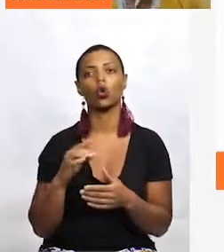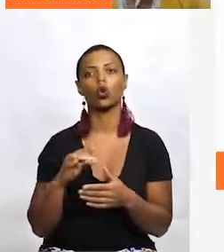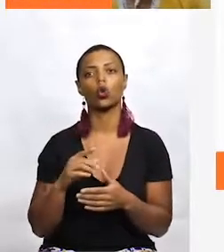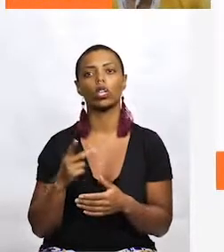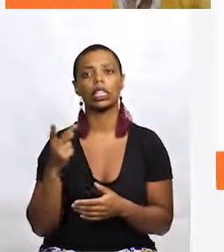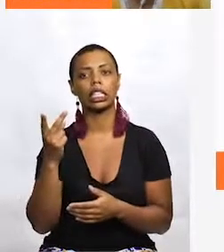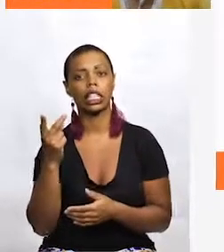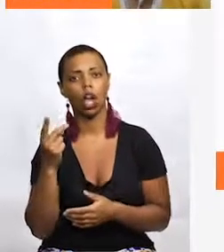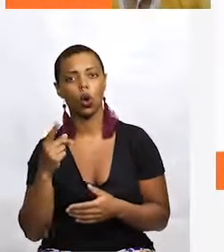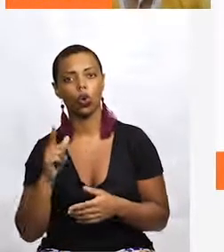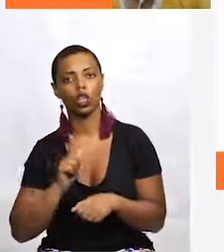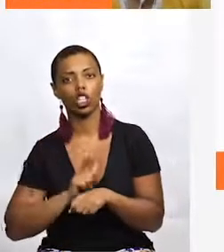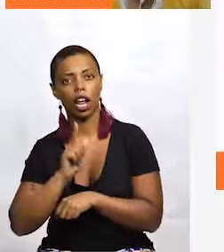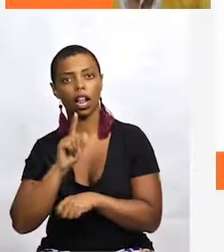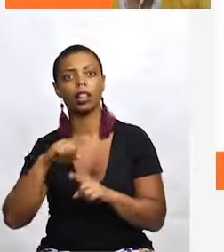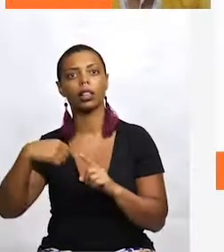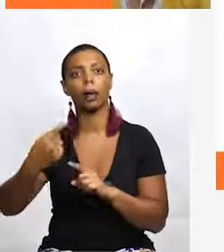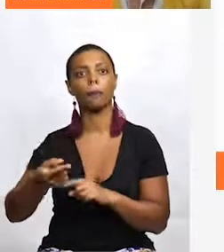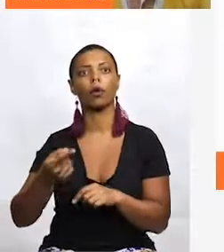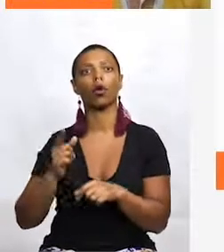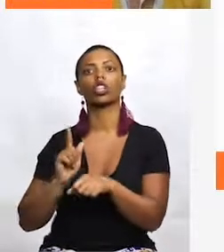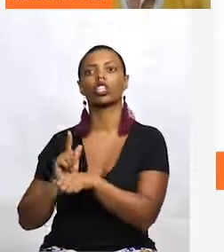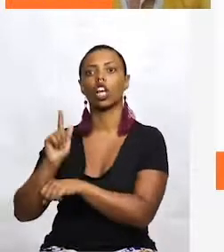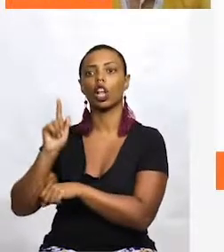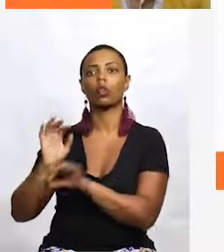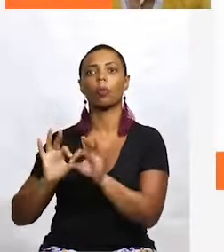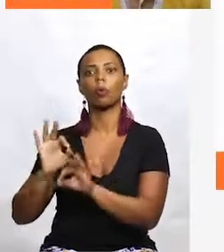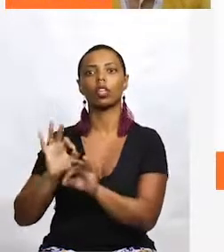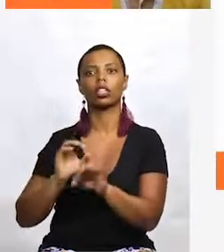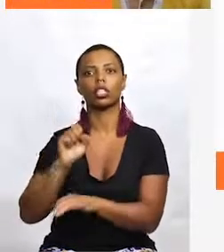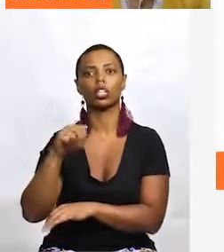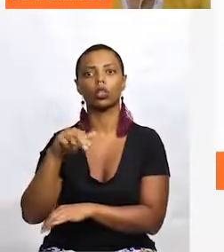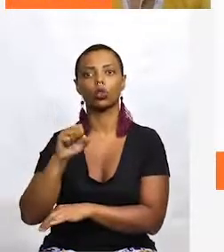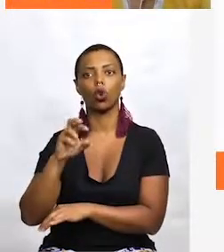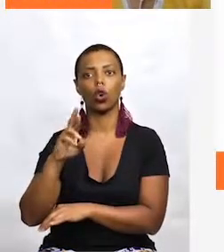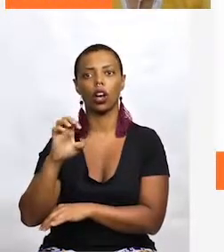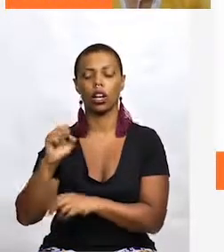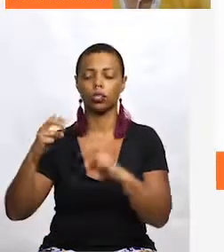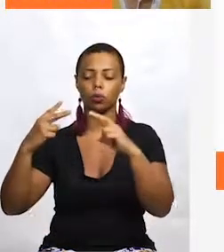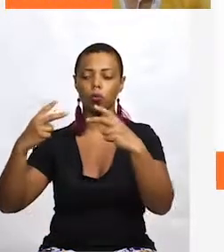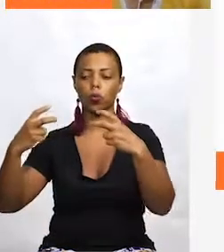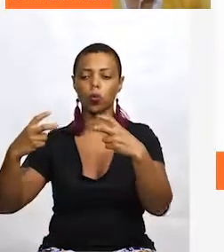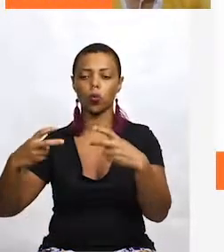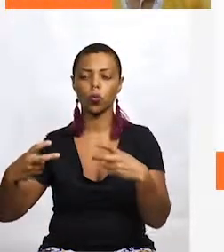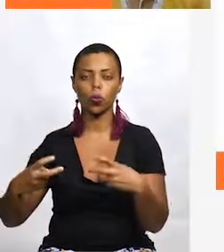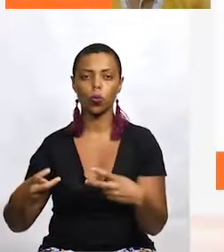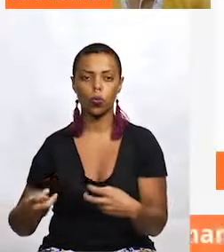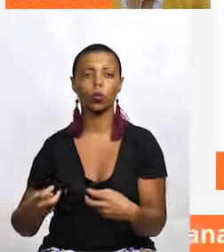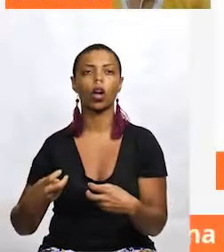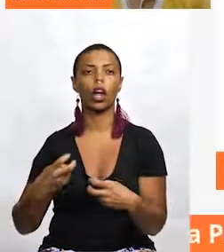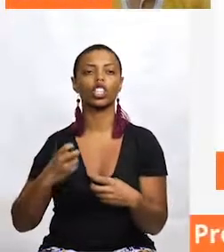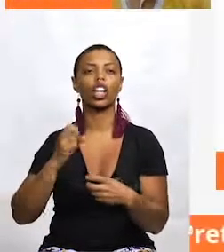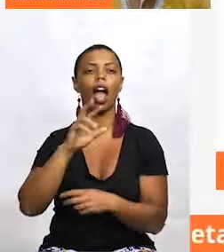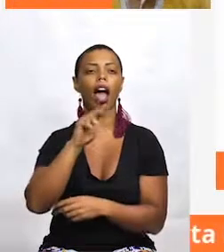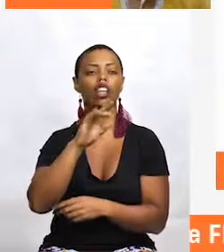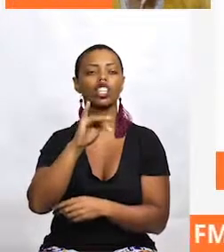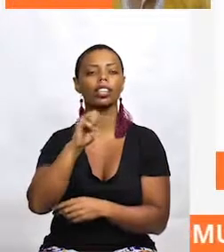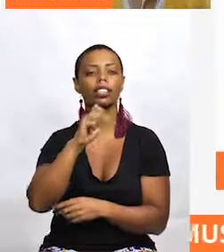eu me tornei gerente do projeto de sensores de radiação infravermelha. me tornei gerente porque